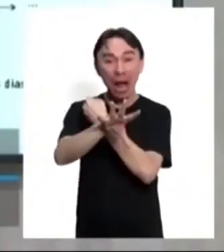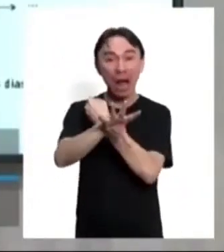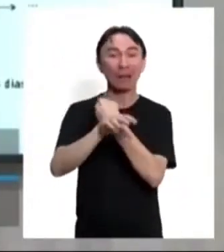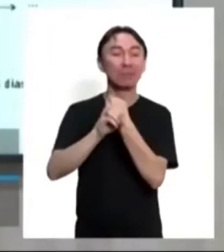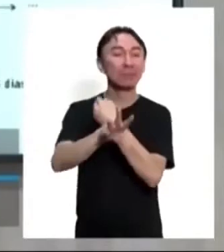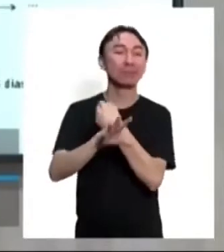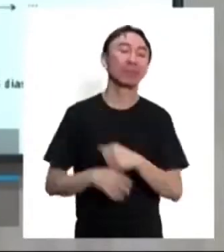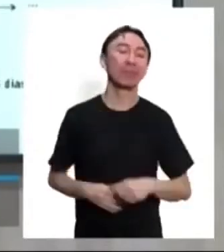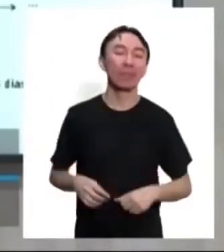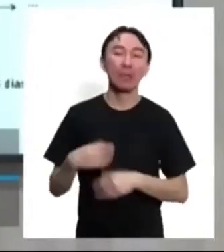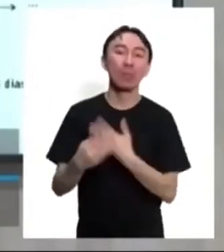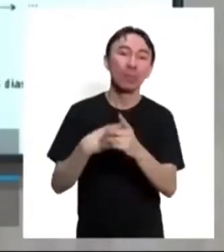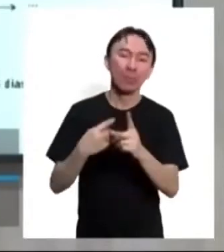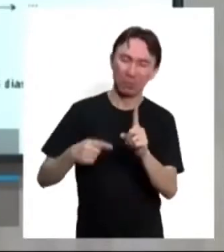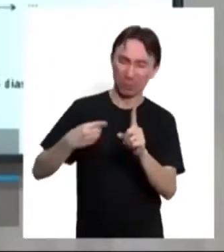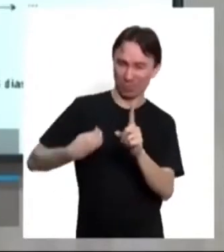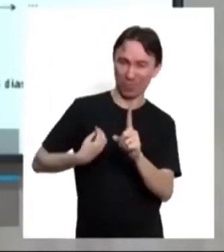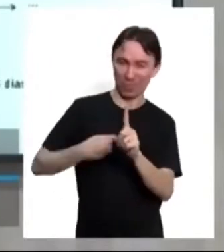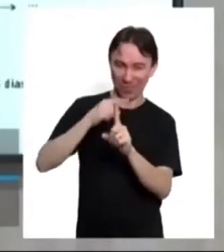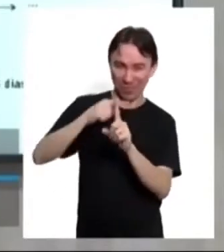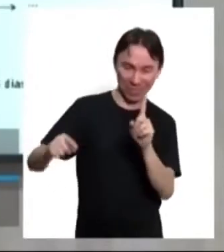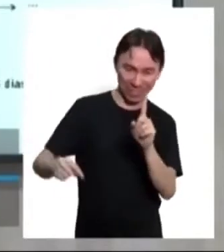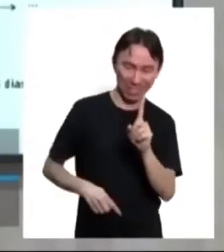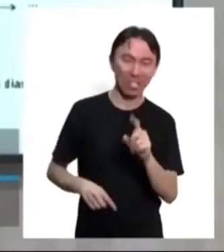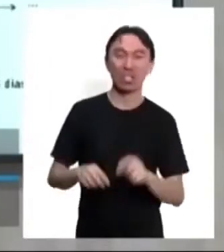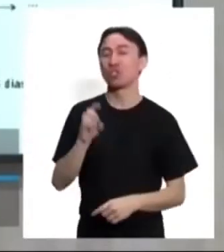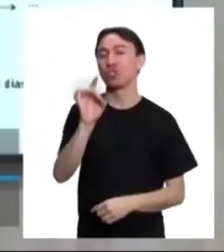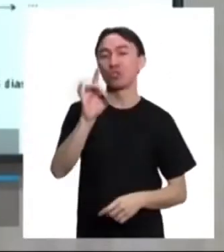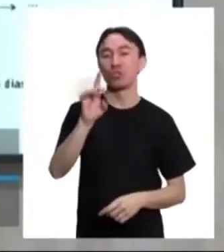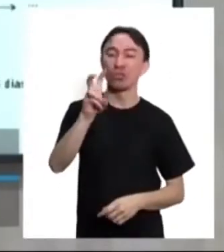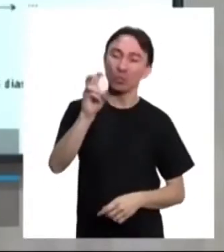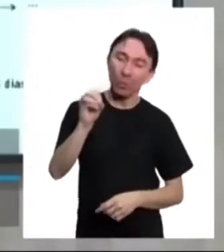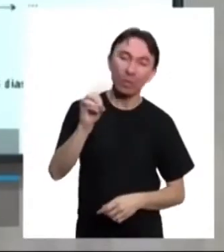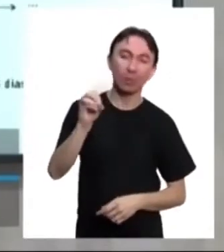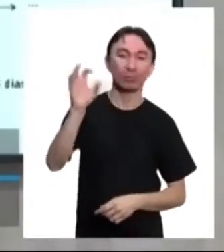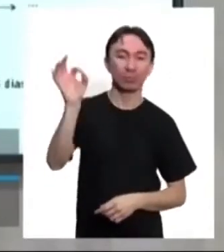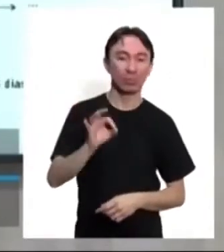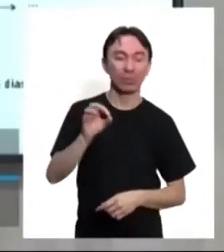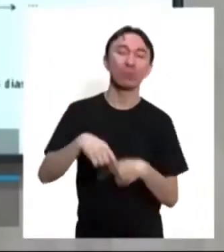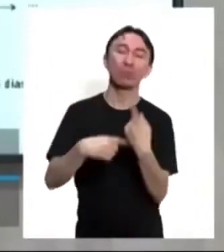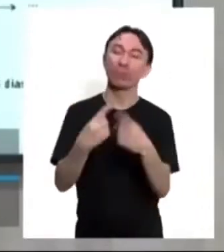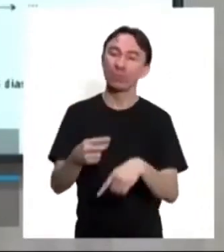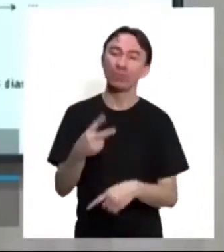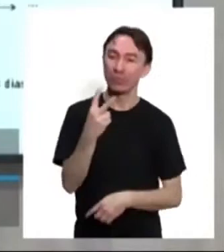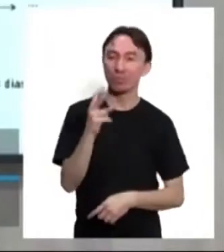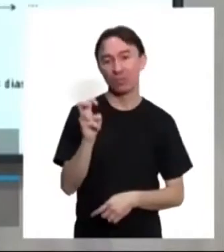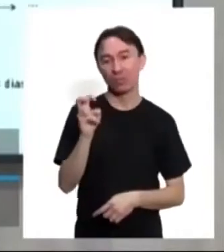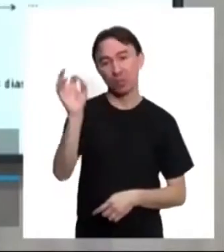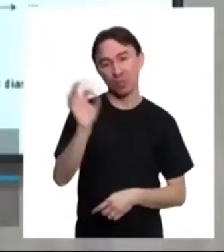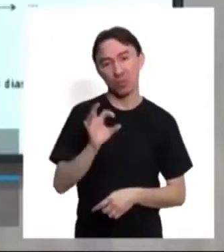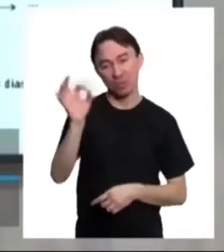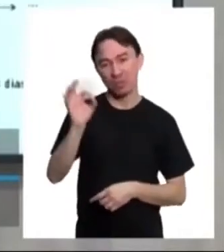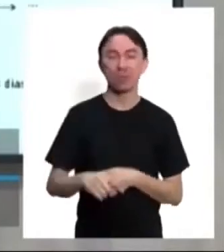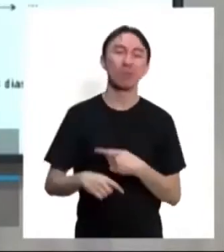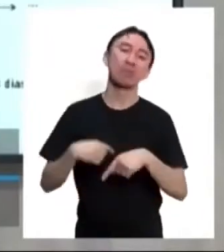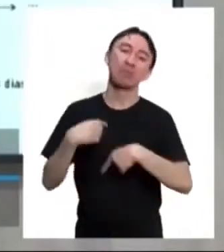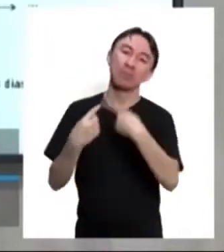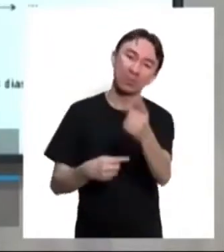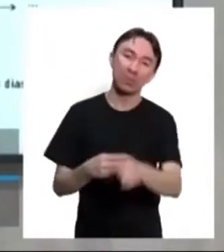ter 50%. Passado mais uma meia-vida, eu vou ter só 25%. Passado mais uma meia-vida, eu vou